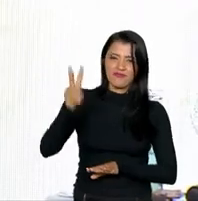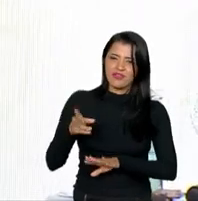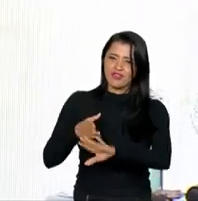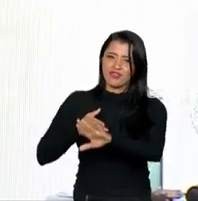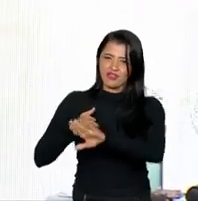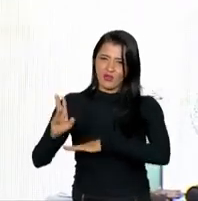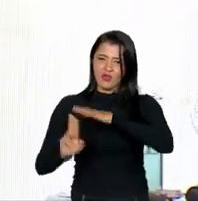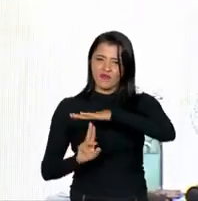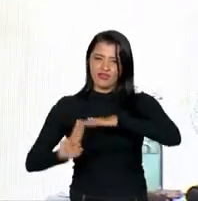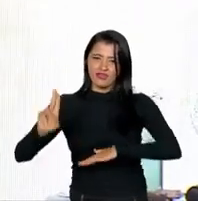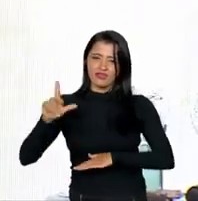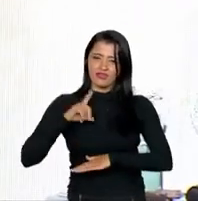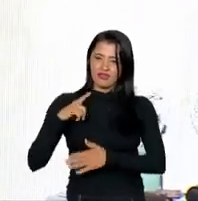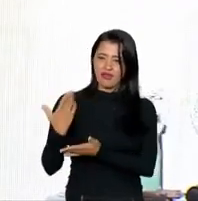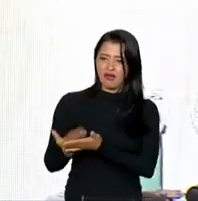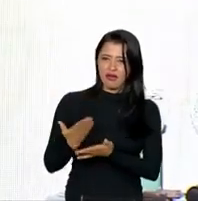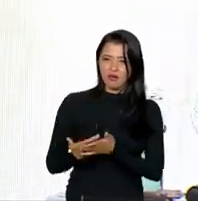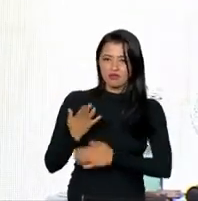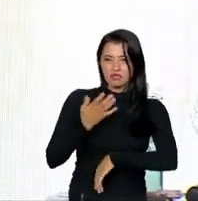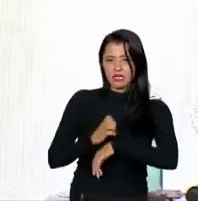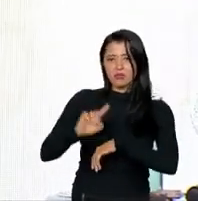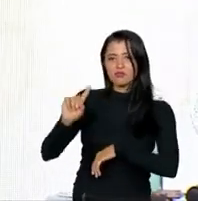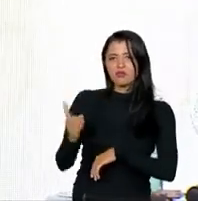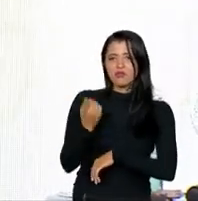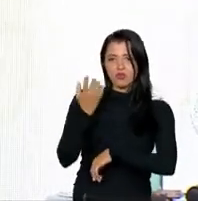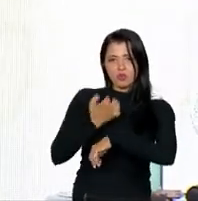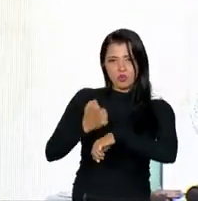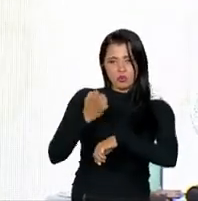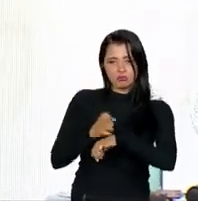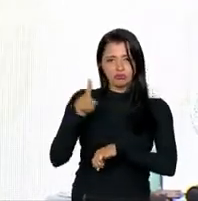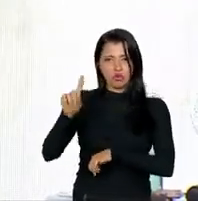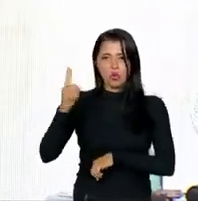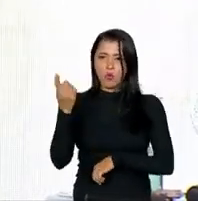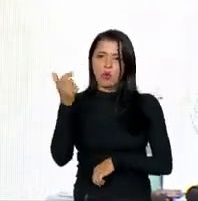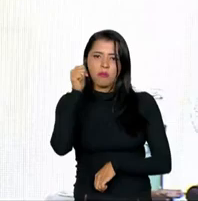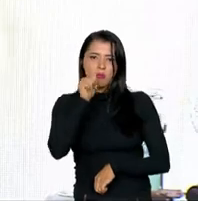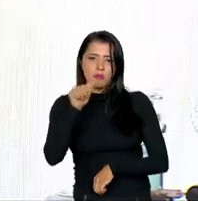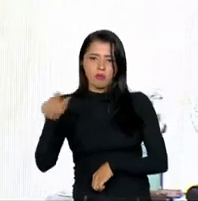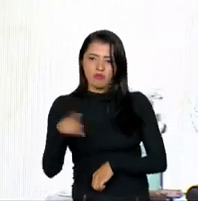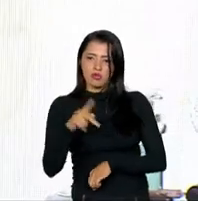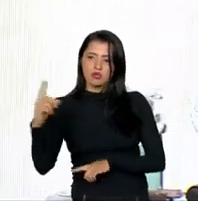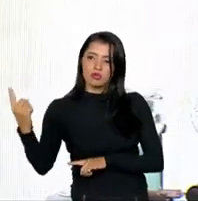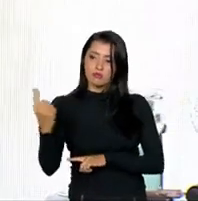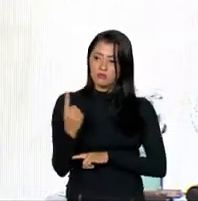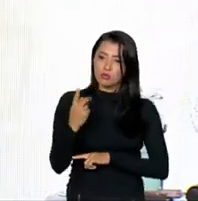para ter a aula de estágio, o primeiro estágio. Uma professora virou para mim e falou assim,